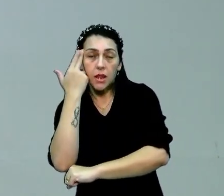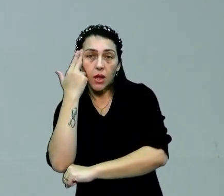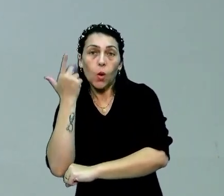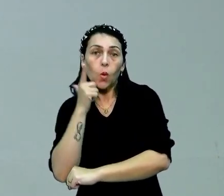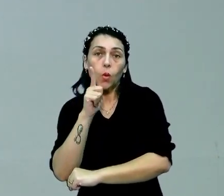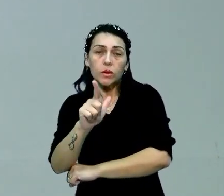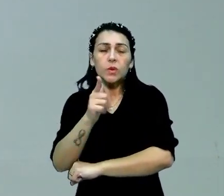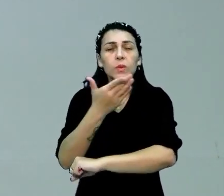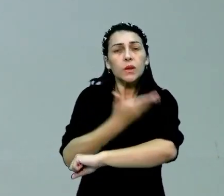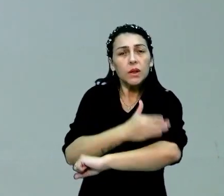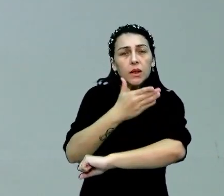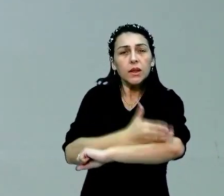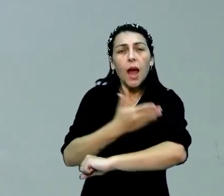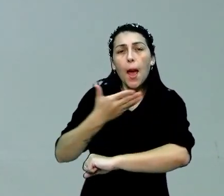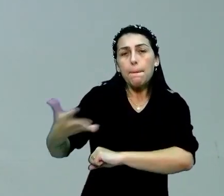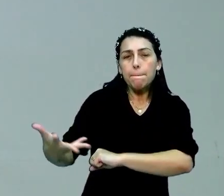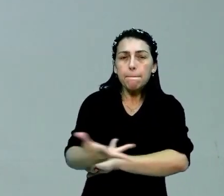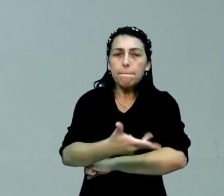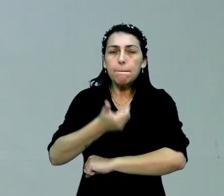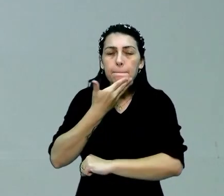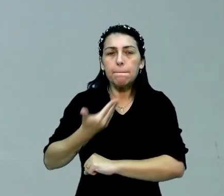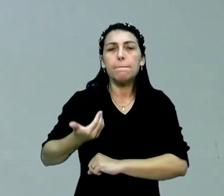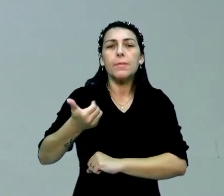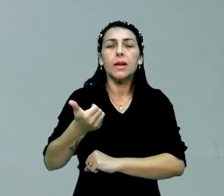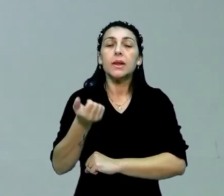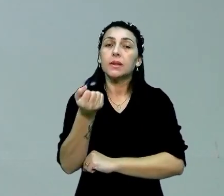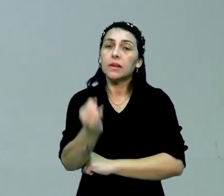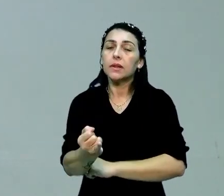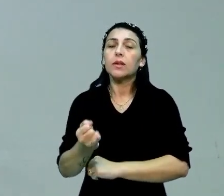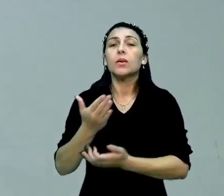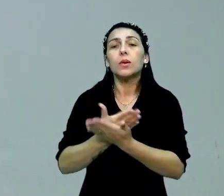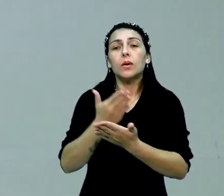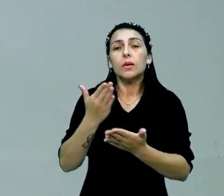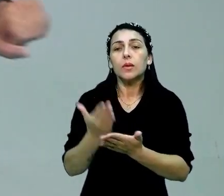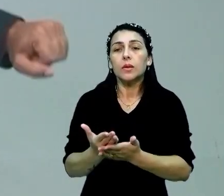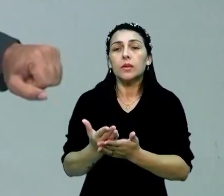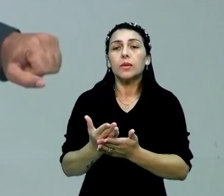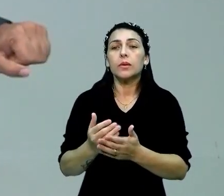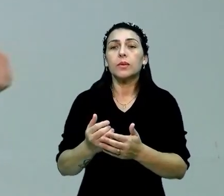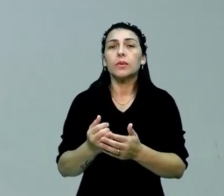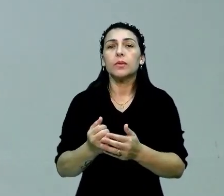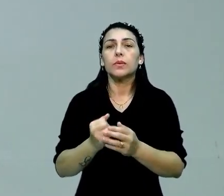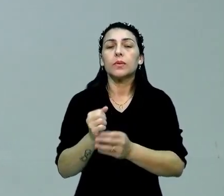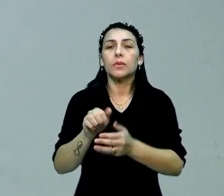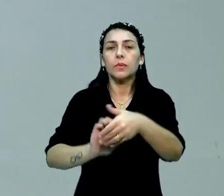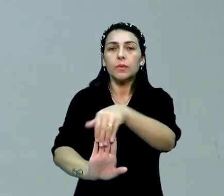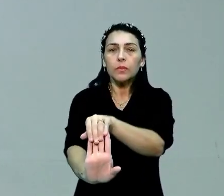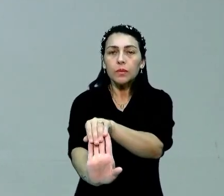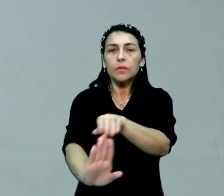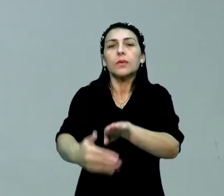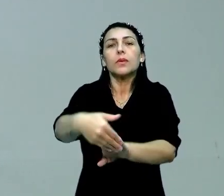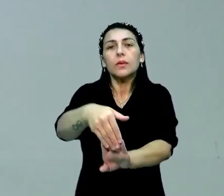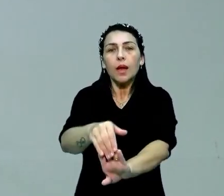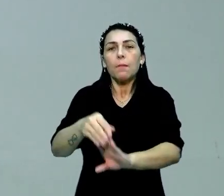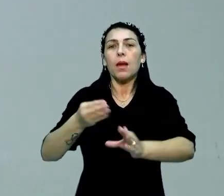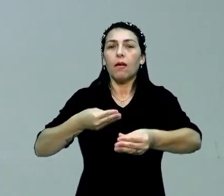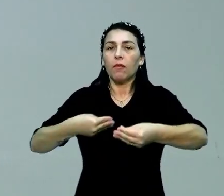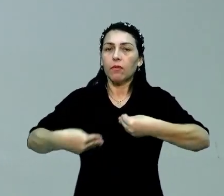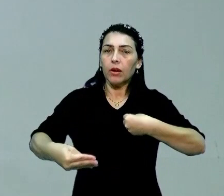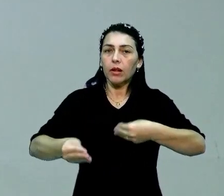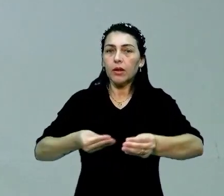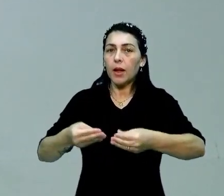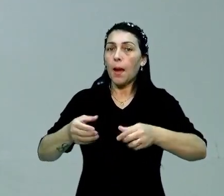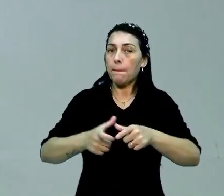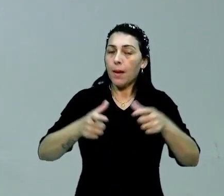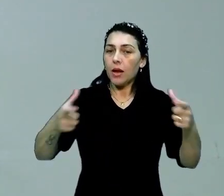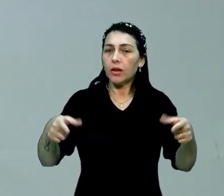consigo treinar e aperfeiçoar e aprimorar. Se eu começar a fazer alongamento, série de alongamento, a minha flexibilidade vai ser um pouco